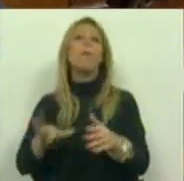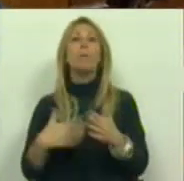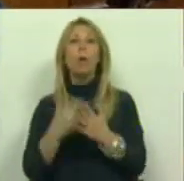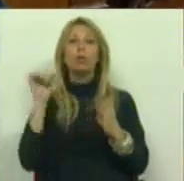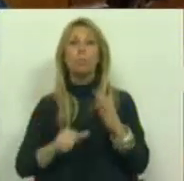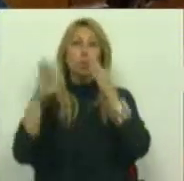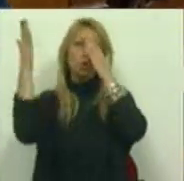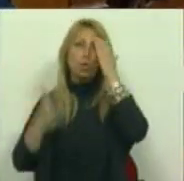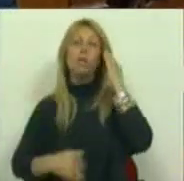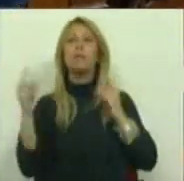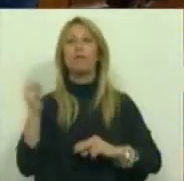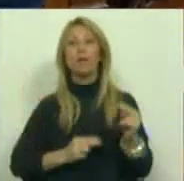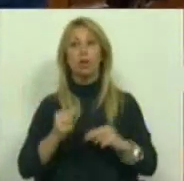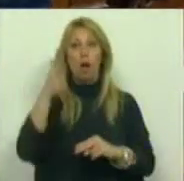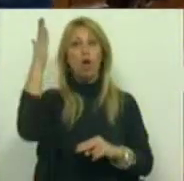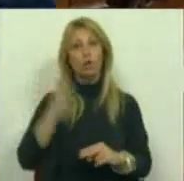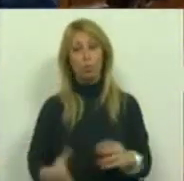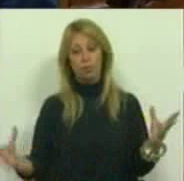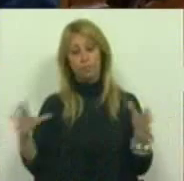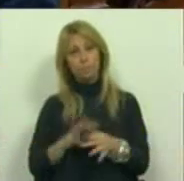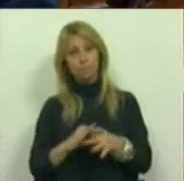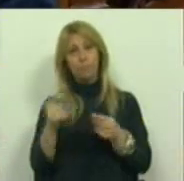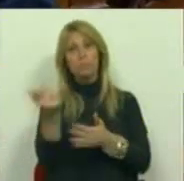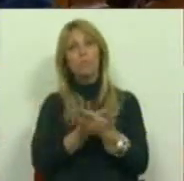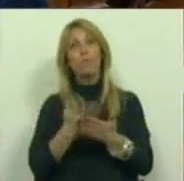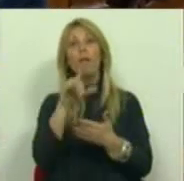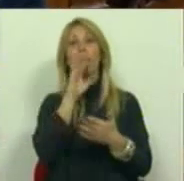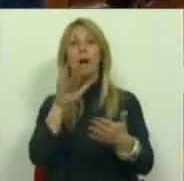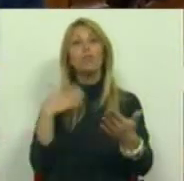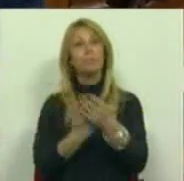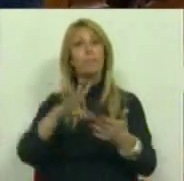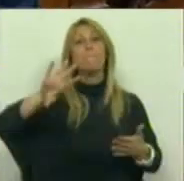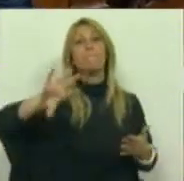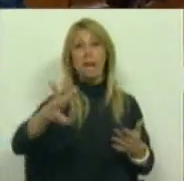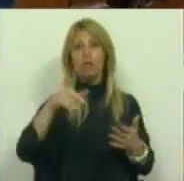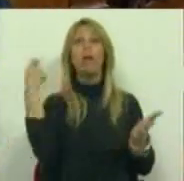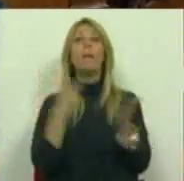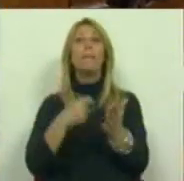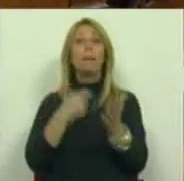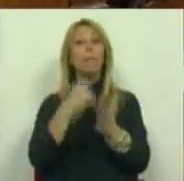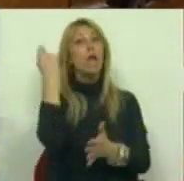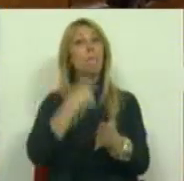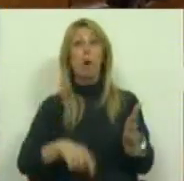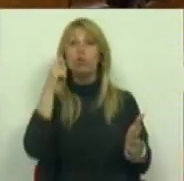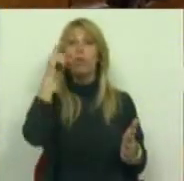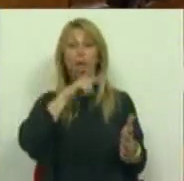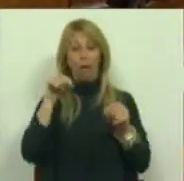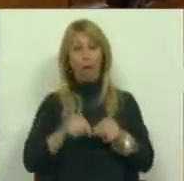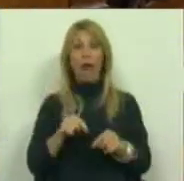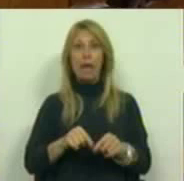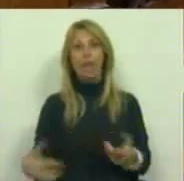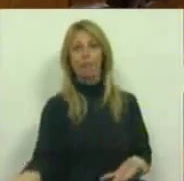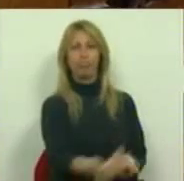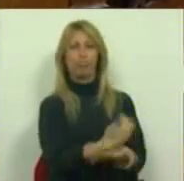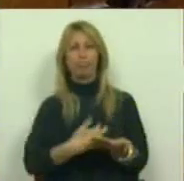justiça fiscal, de uma justiça para a economia capaz de trazer ao nosso país o pagamento dos impostos daqueles que cá fazem